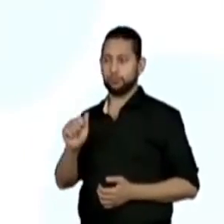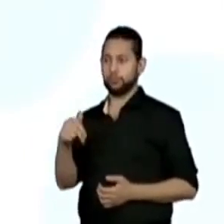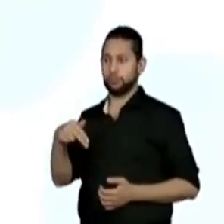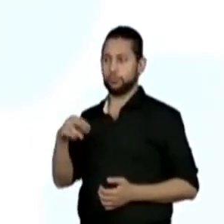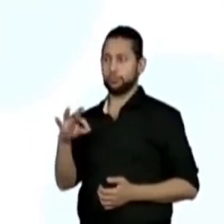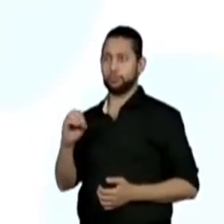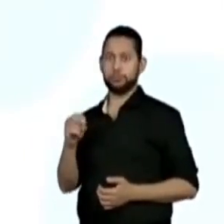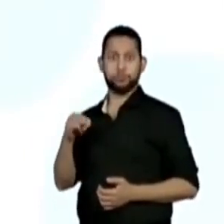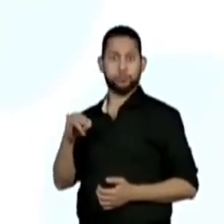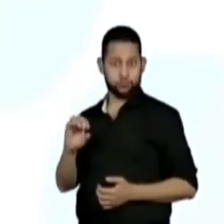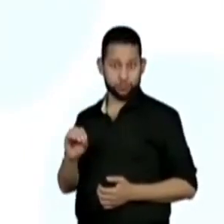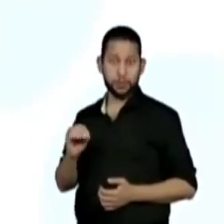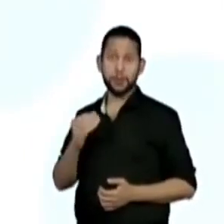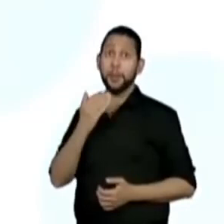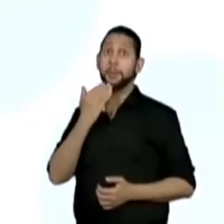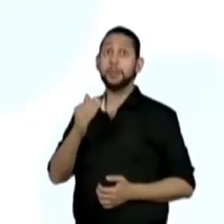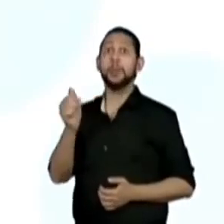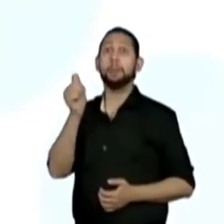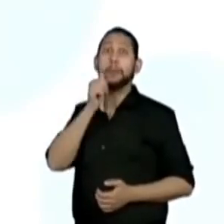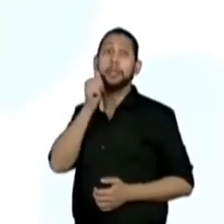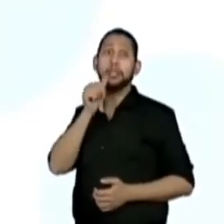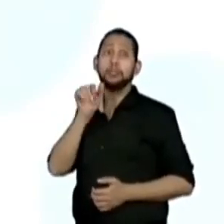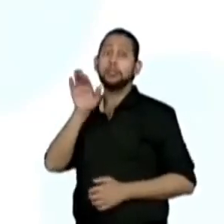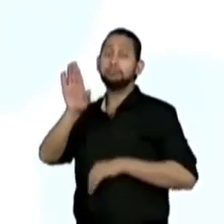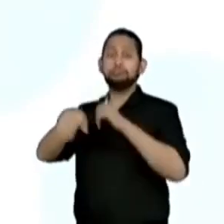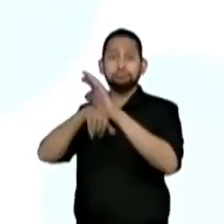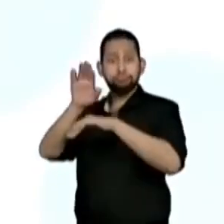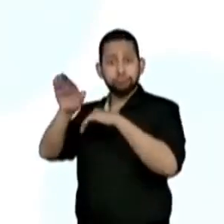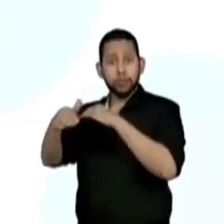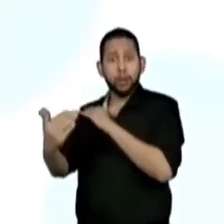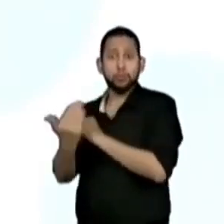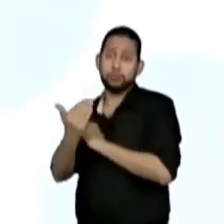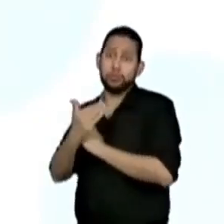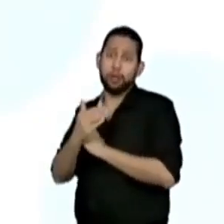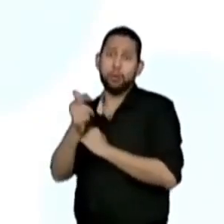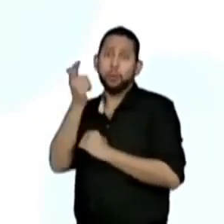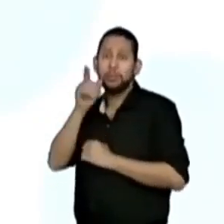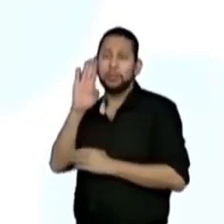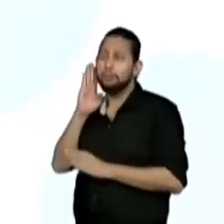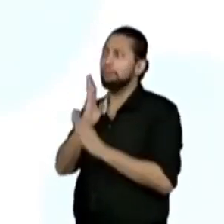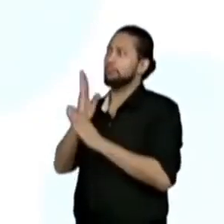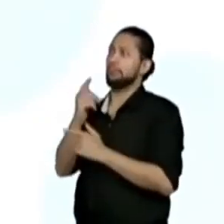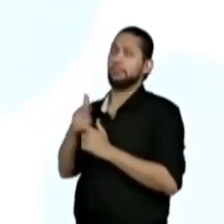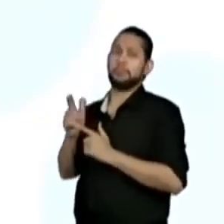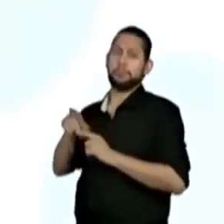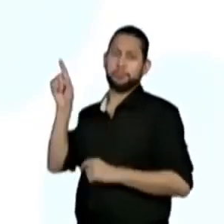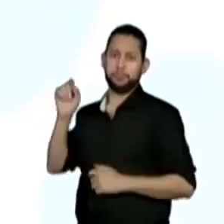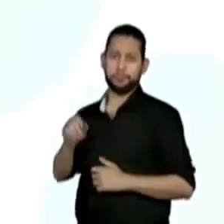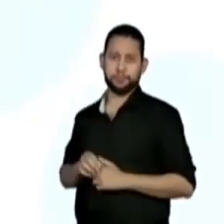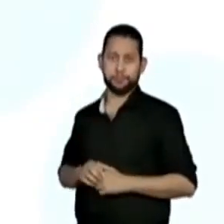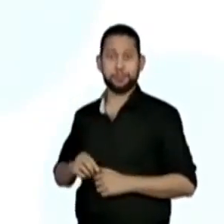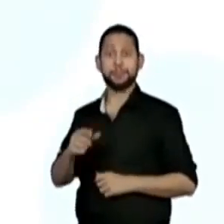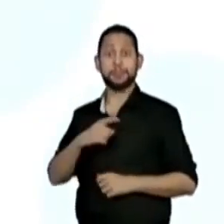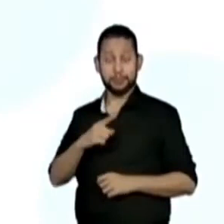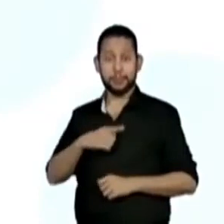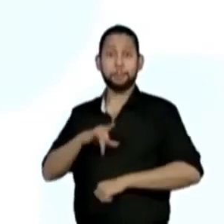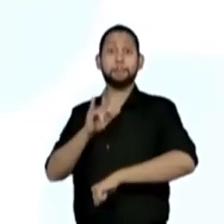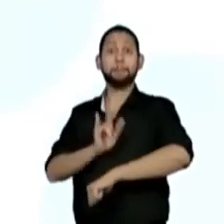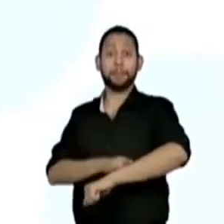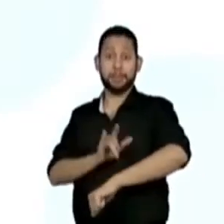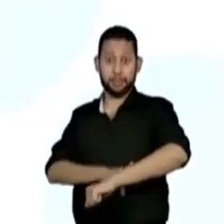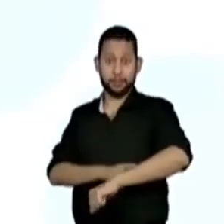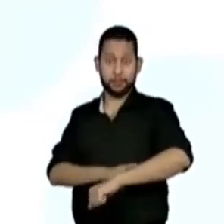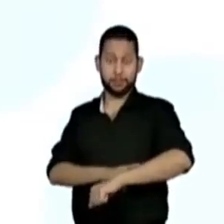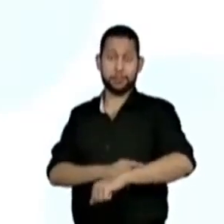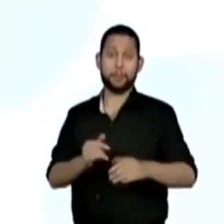Antônio pediu a colaboração das meninas para resolver um problema ele deseja reformar uma parede do banheiro